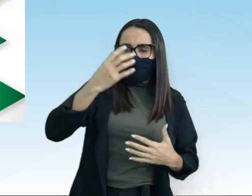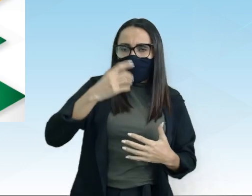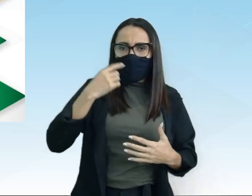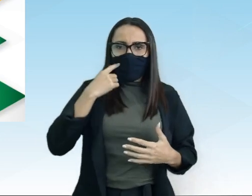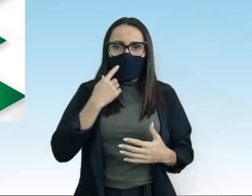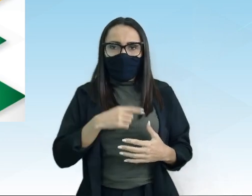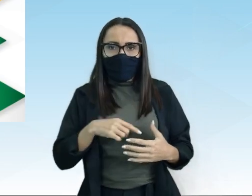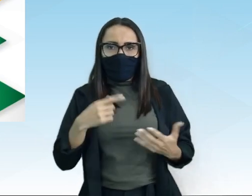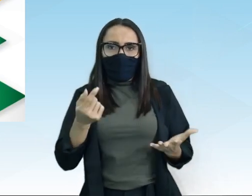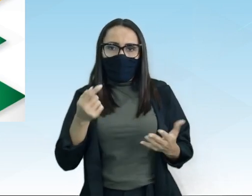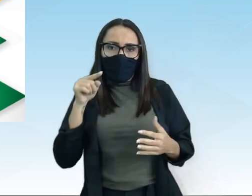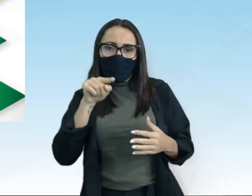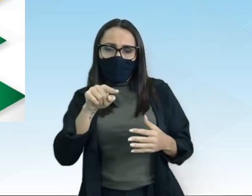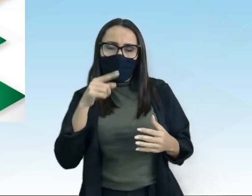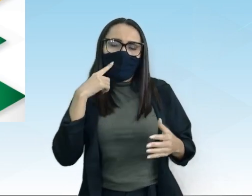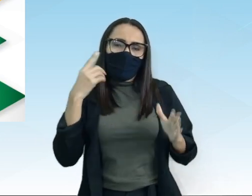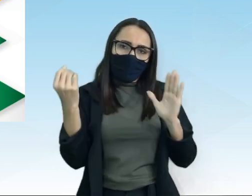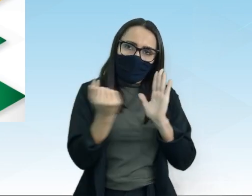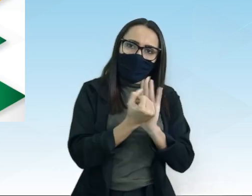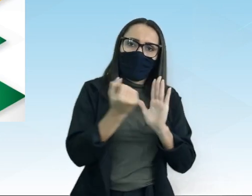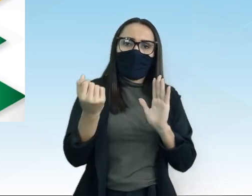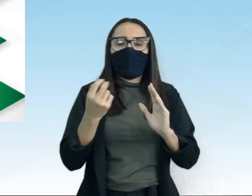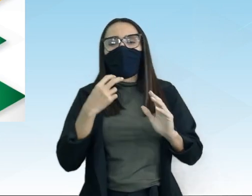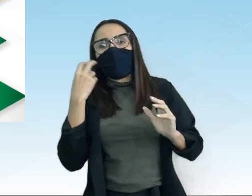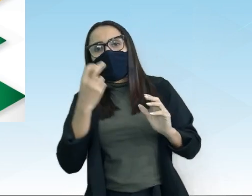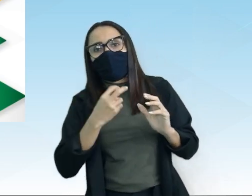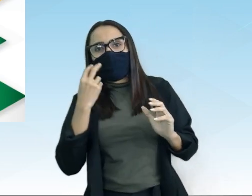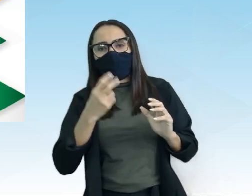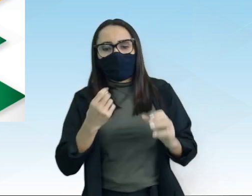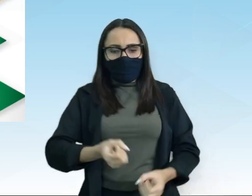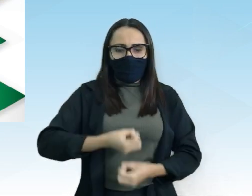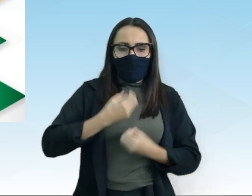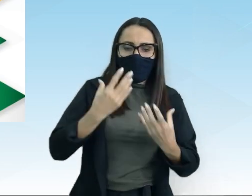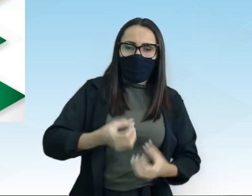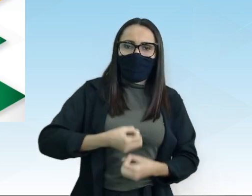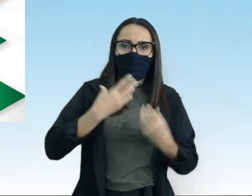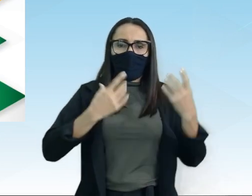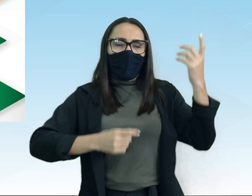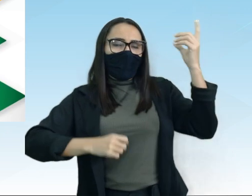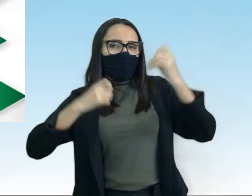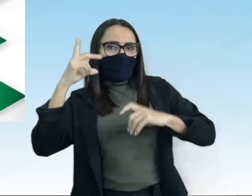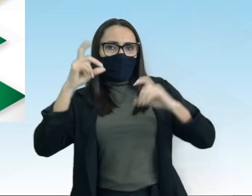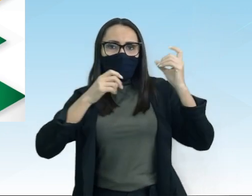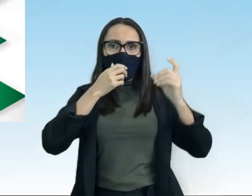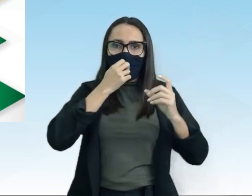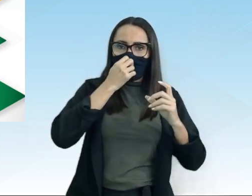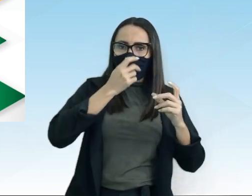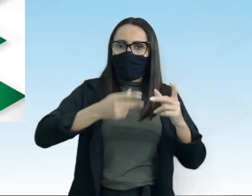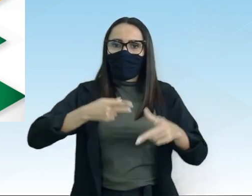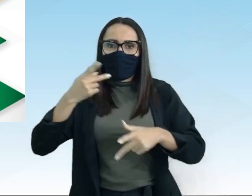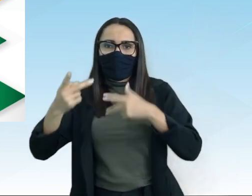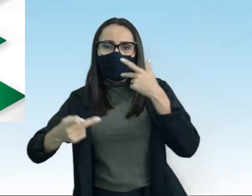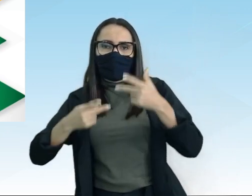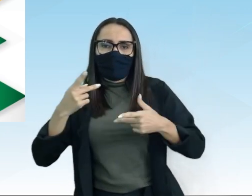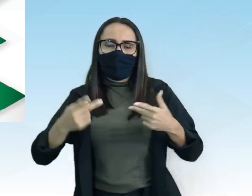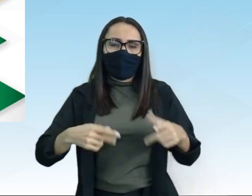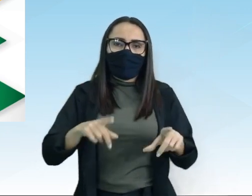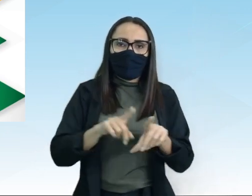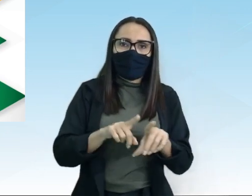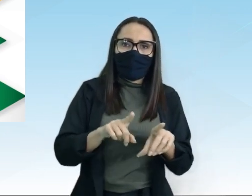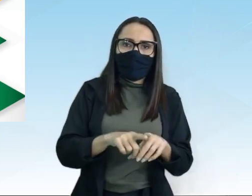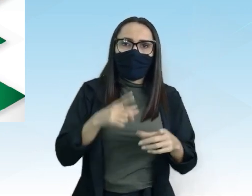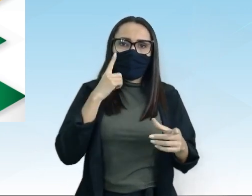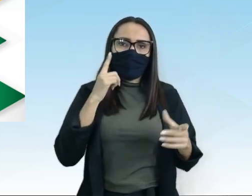marca essa questão da oralidade, da expressão, a língua falada, que a transposição para a